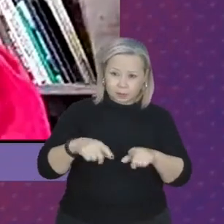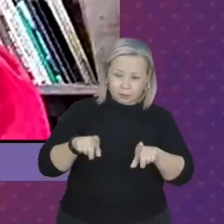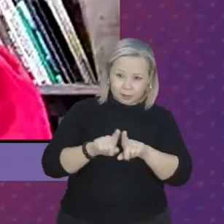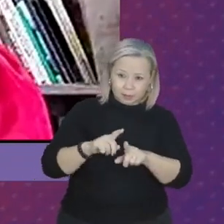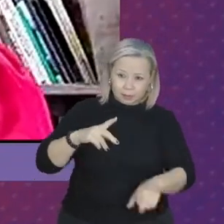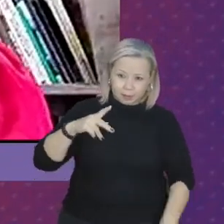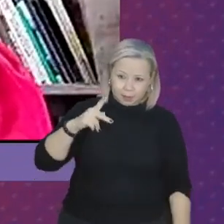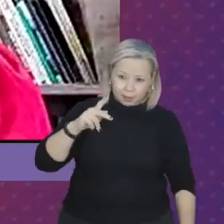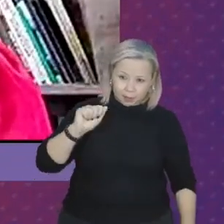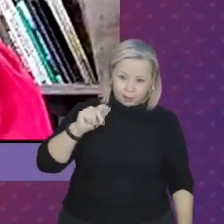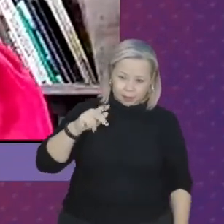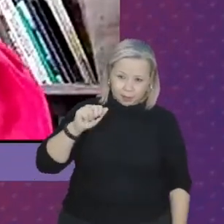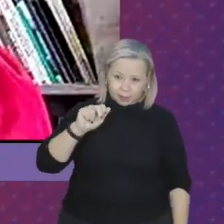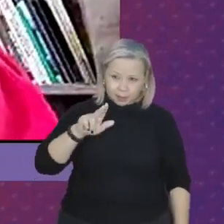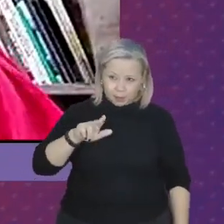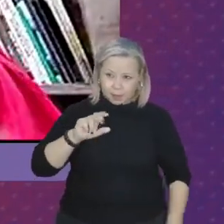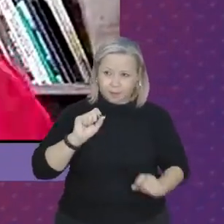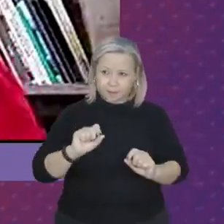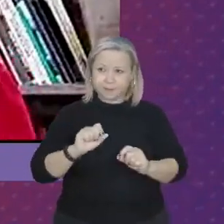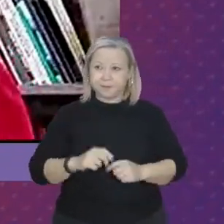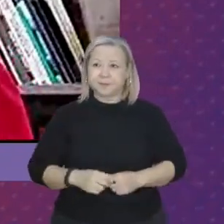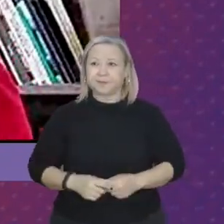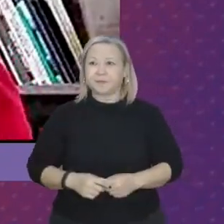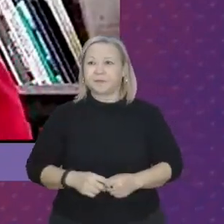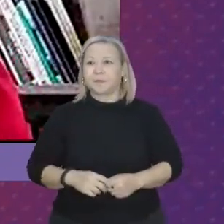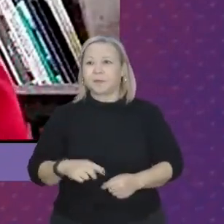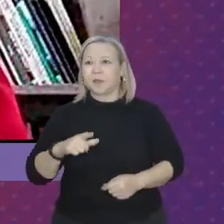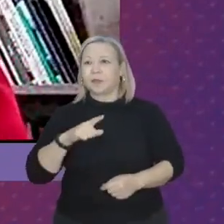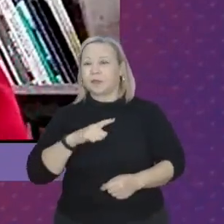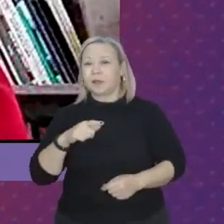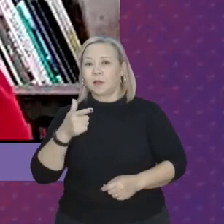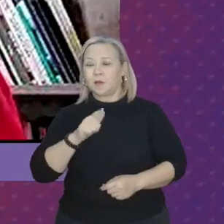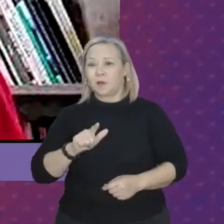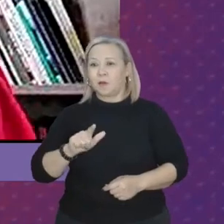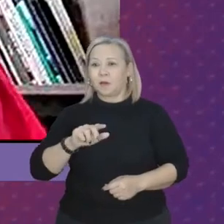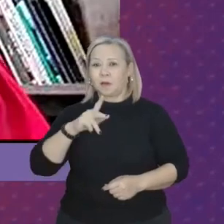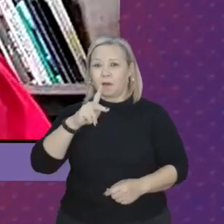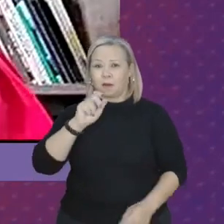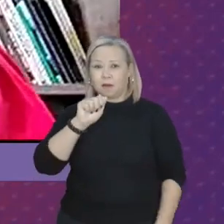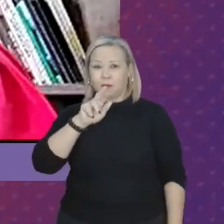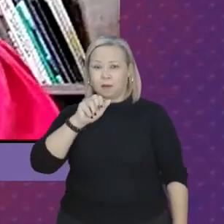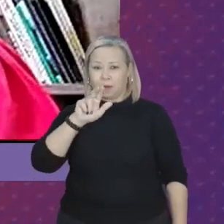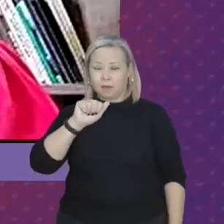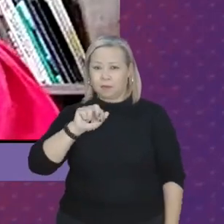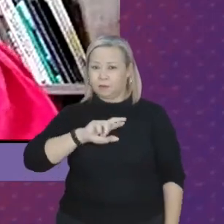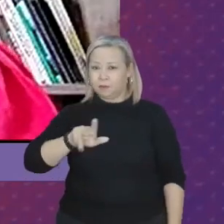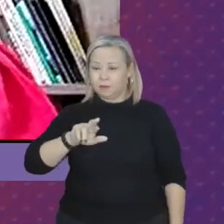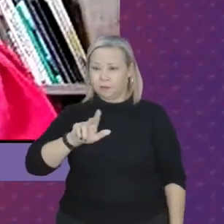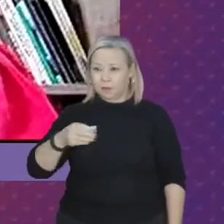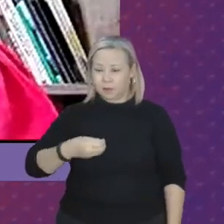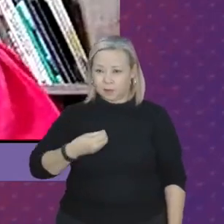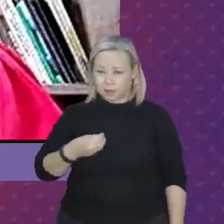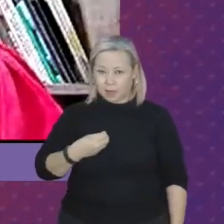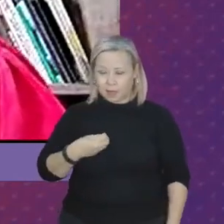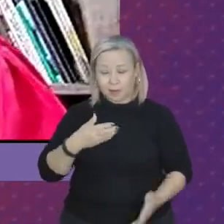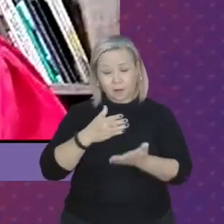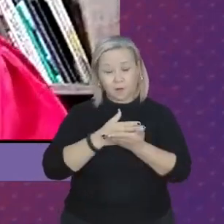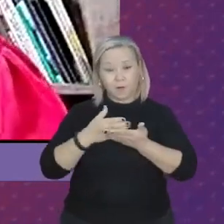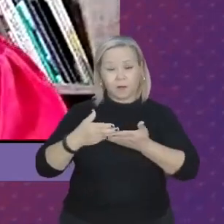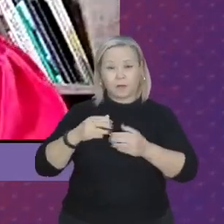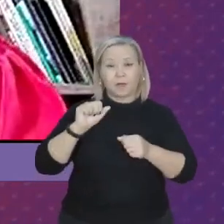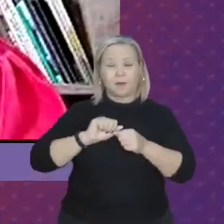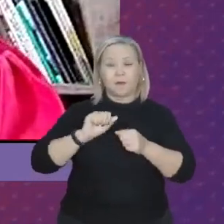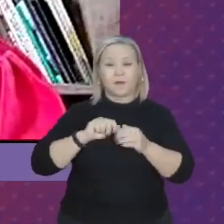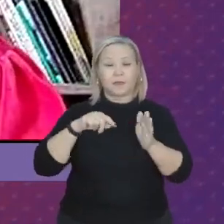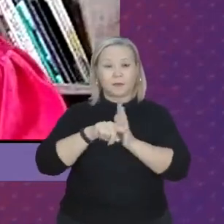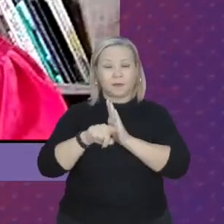Infelizmente a Estela não pôde estar presente. Então, a gente vai começar fazendo perguntas. Eu vou passar